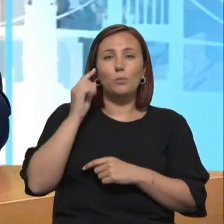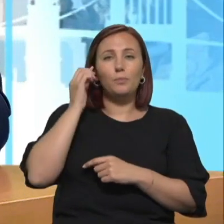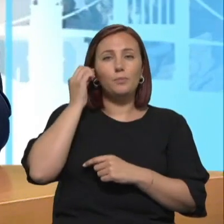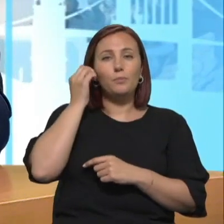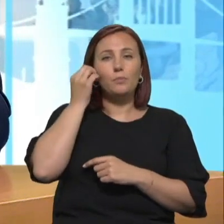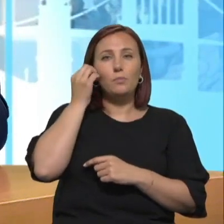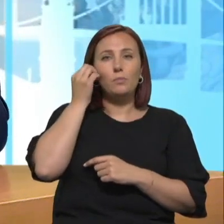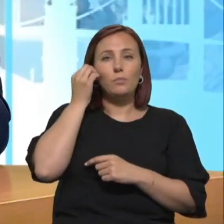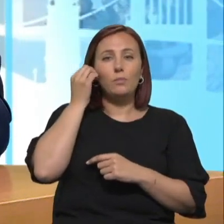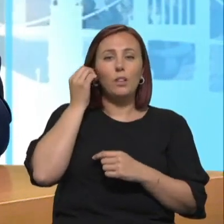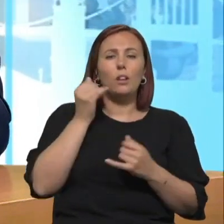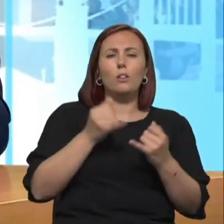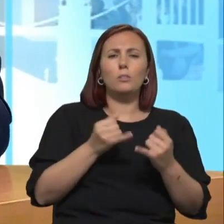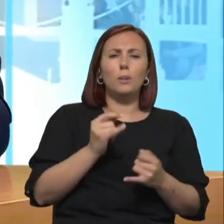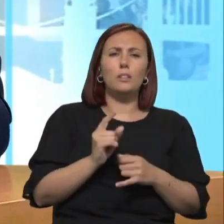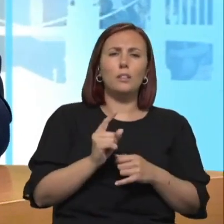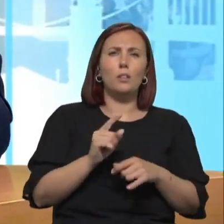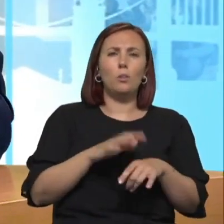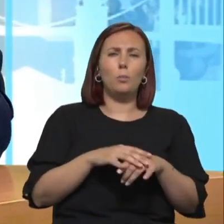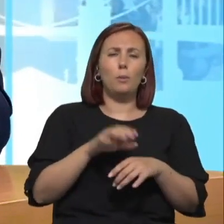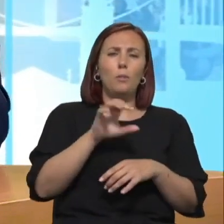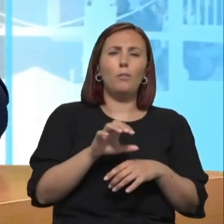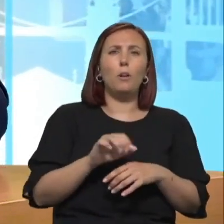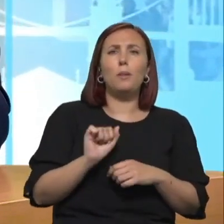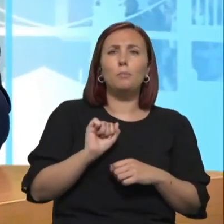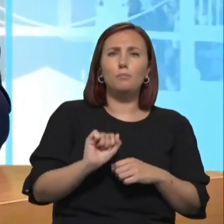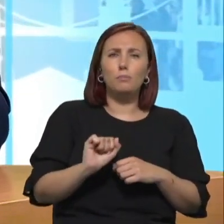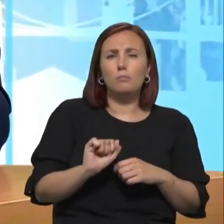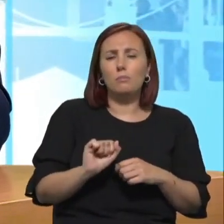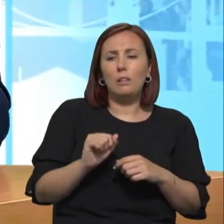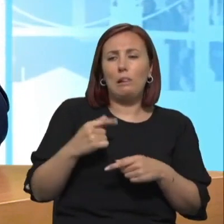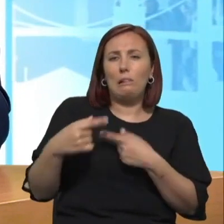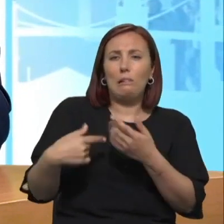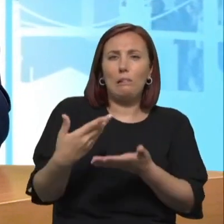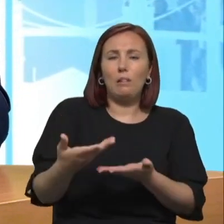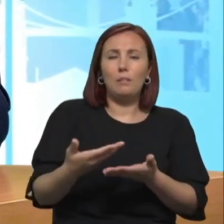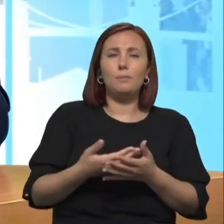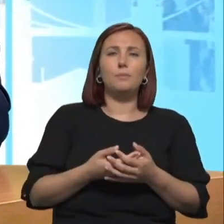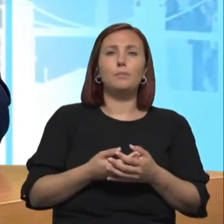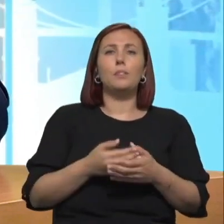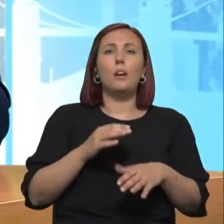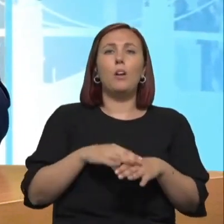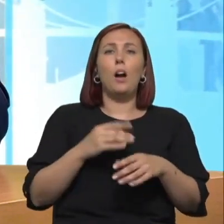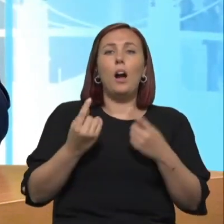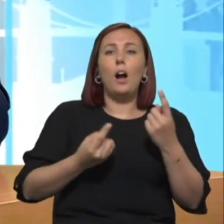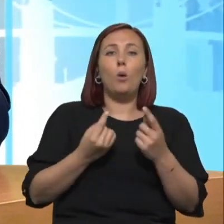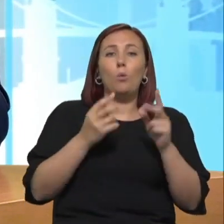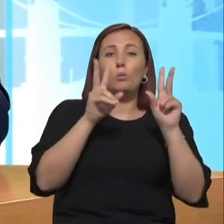Não automaticamente. Elas têm uma dinâmica própria, portanto, isto quer dizer, aliás, alguns dos seus